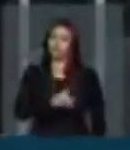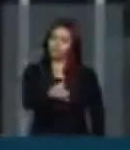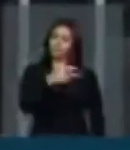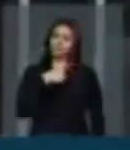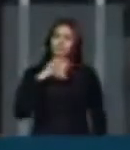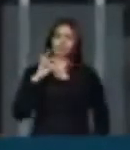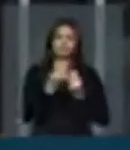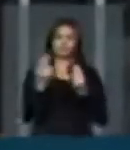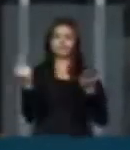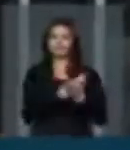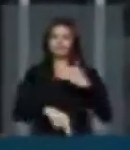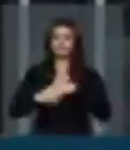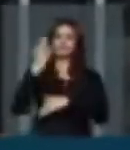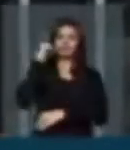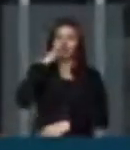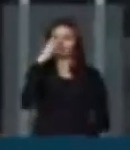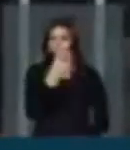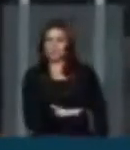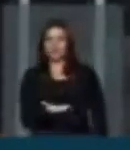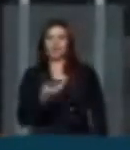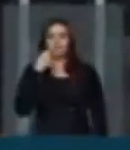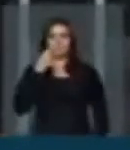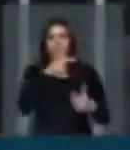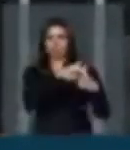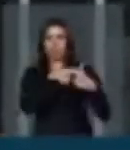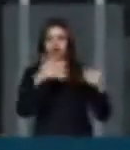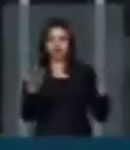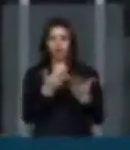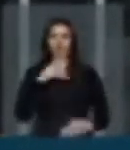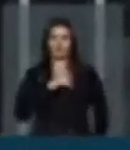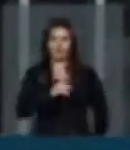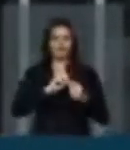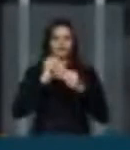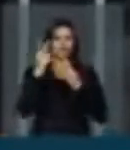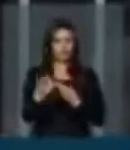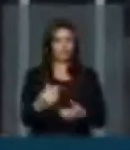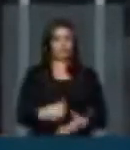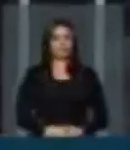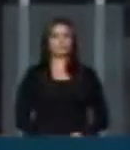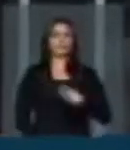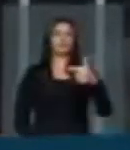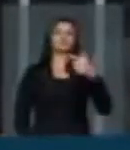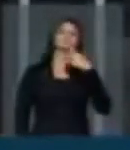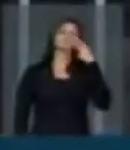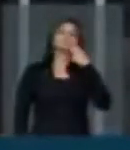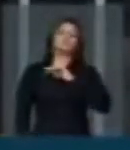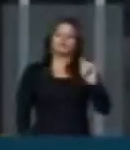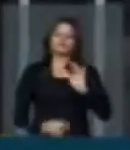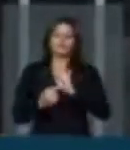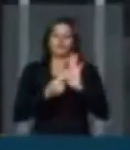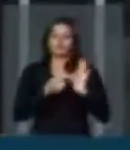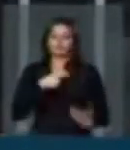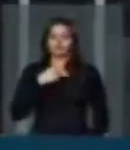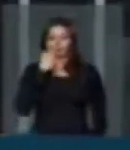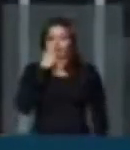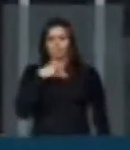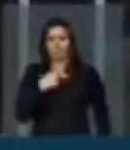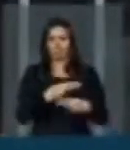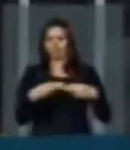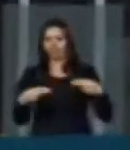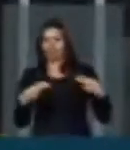em práticas que no passado condenavam. E aqui, outra situação que emoldura bem o cinismo de